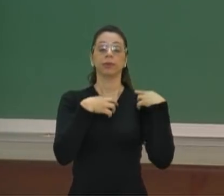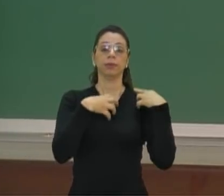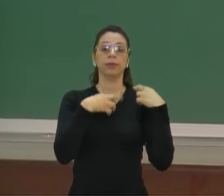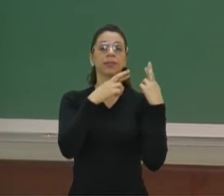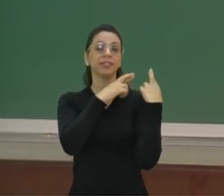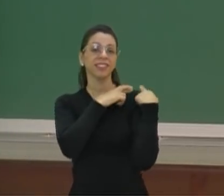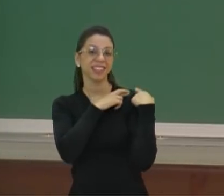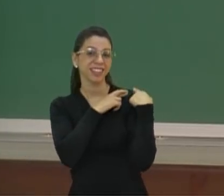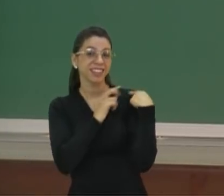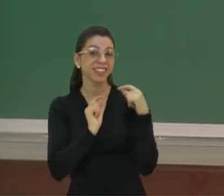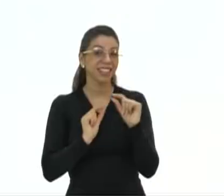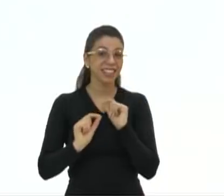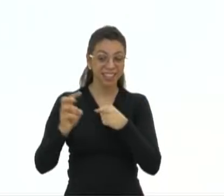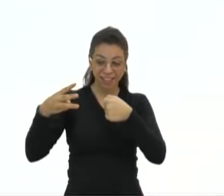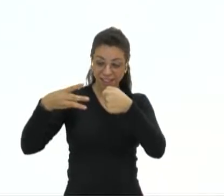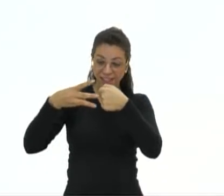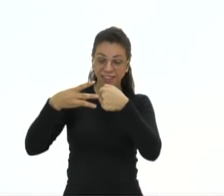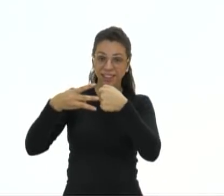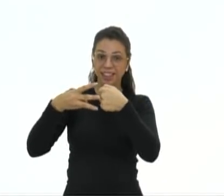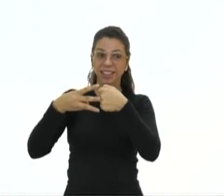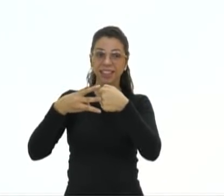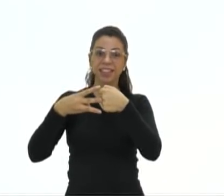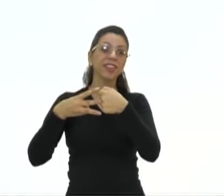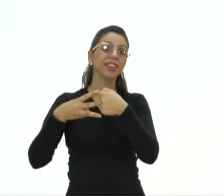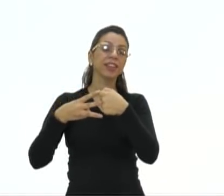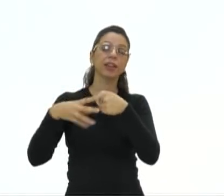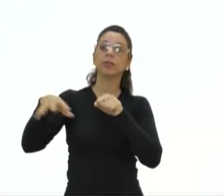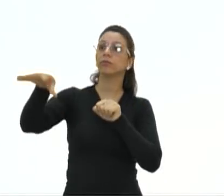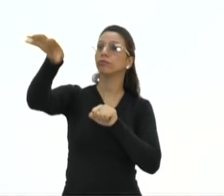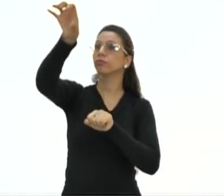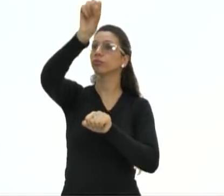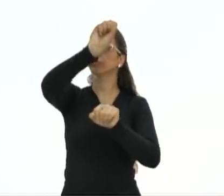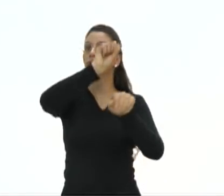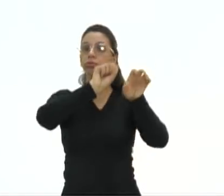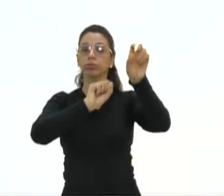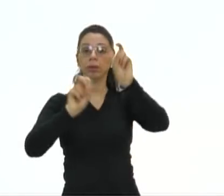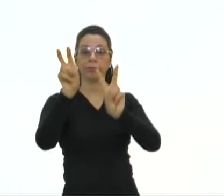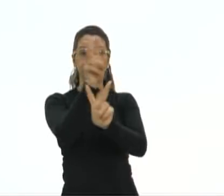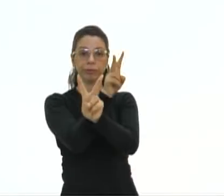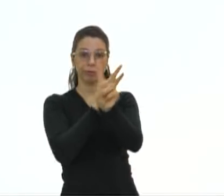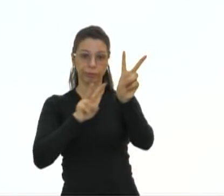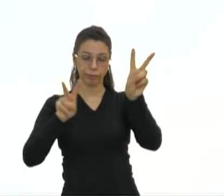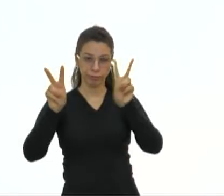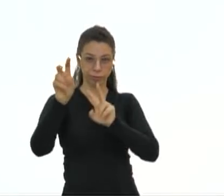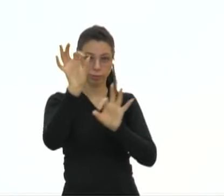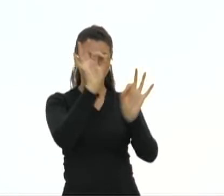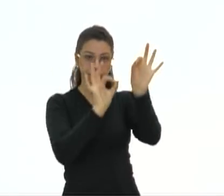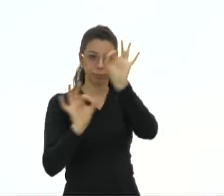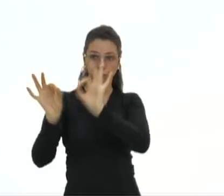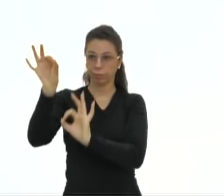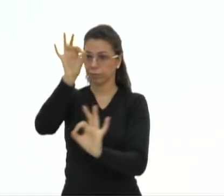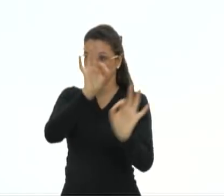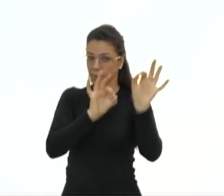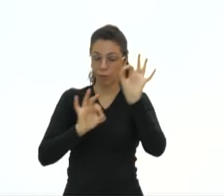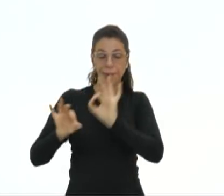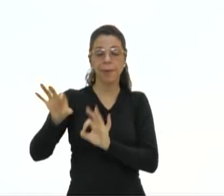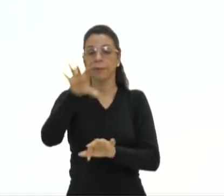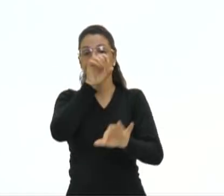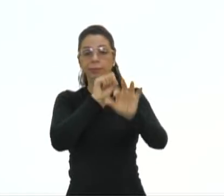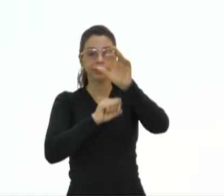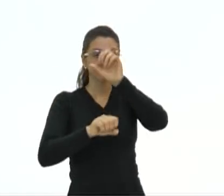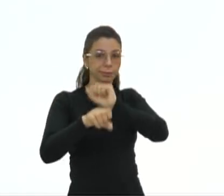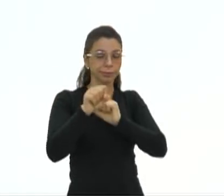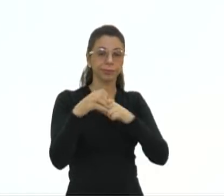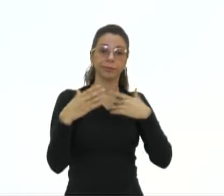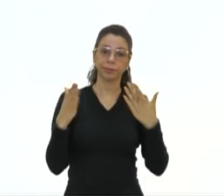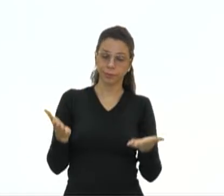captação do quê? De células, de partículas presentes no ar. E por meio desse sentido que conseguimos sentir os cheiros.